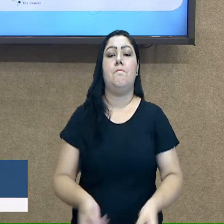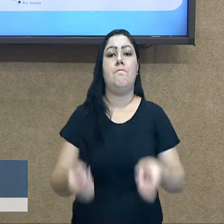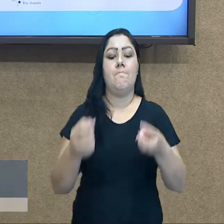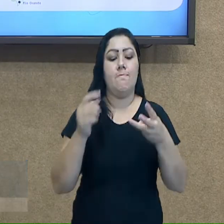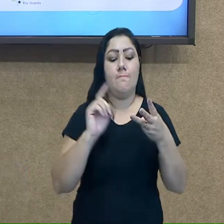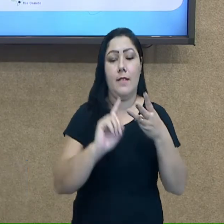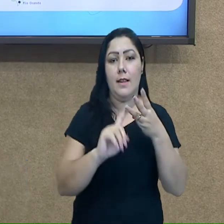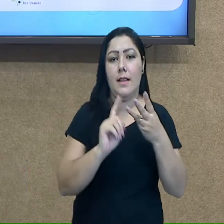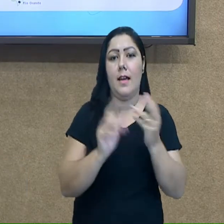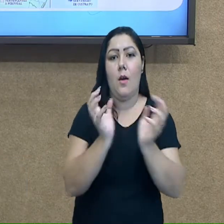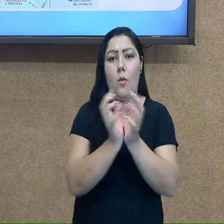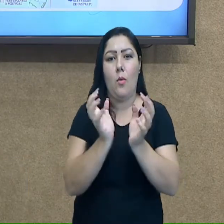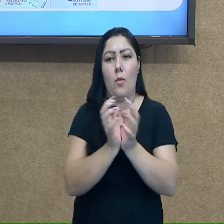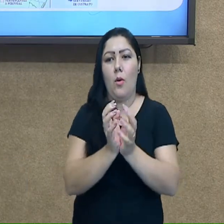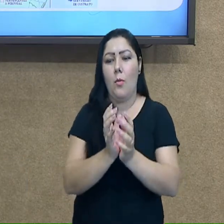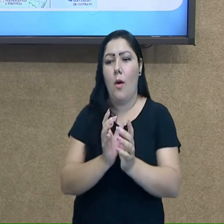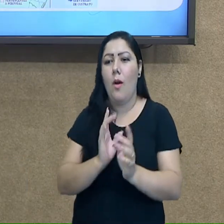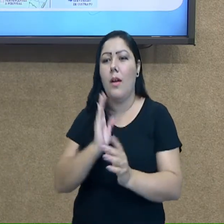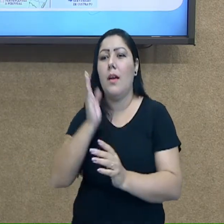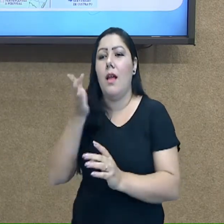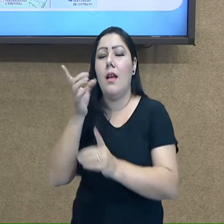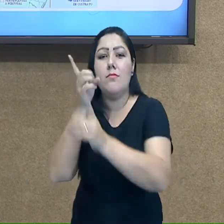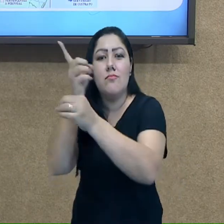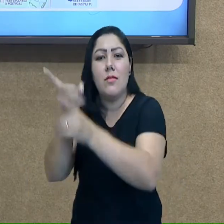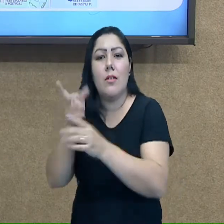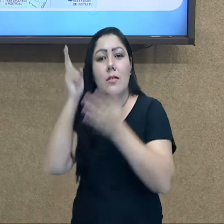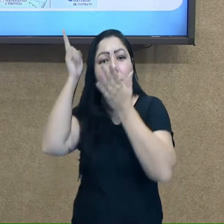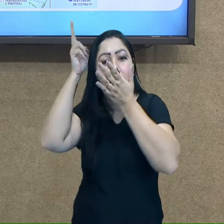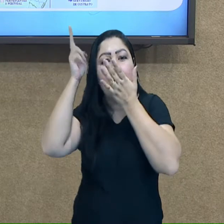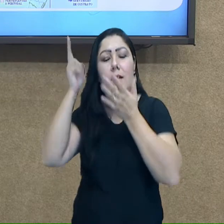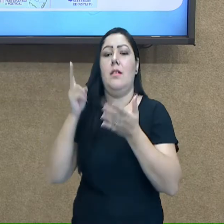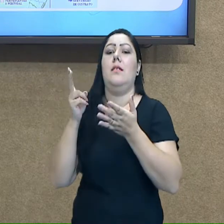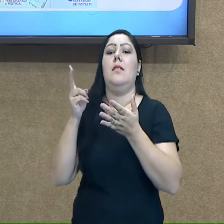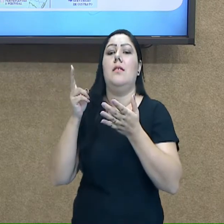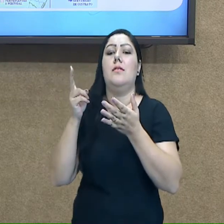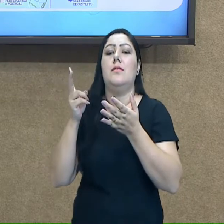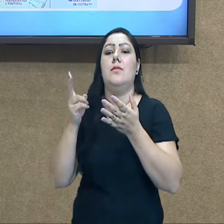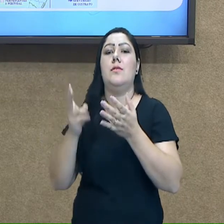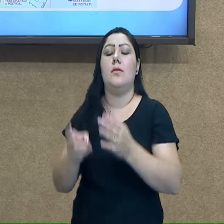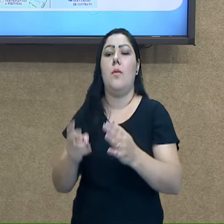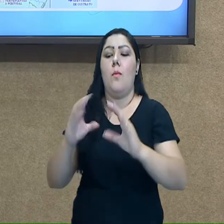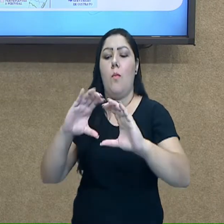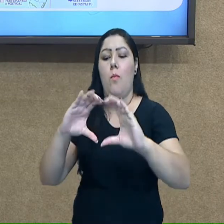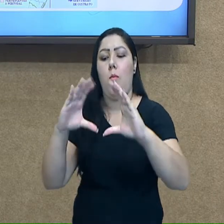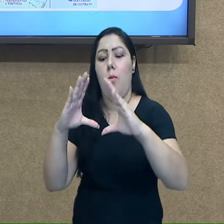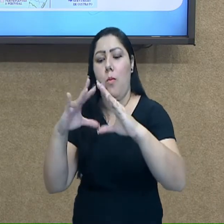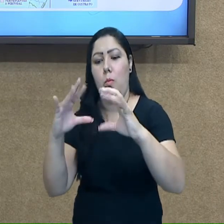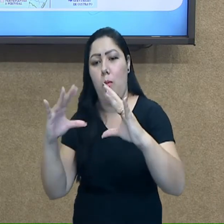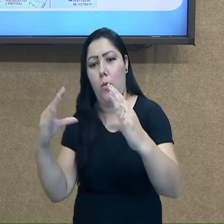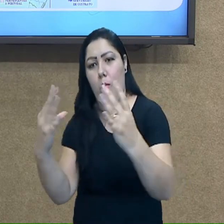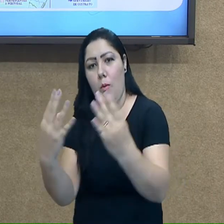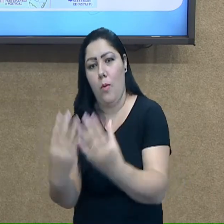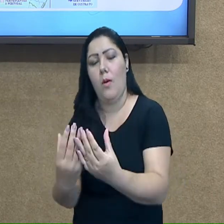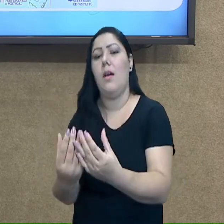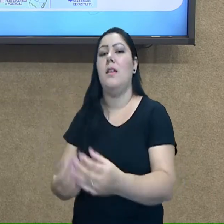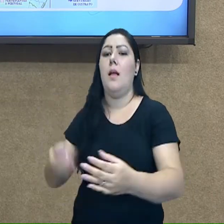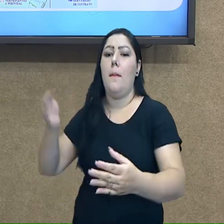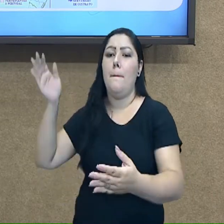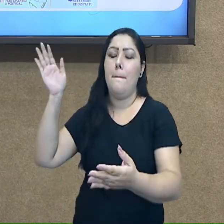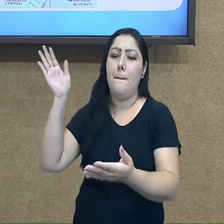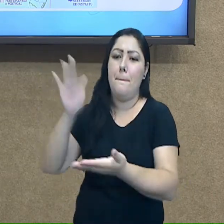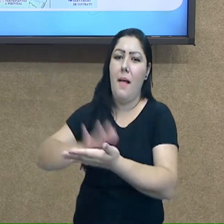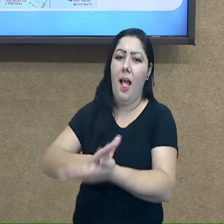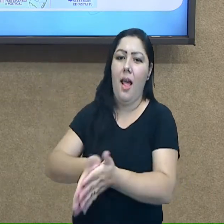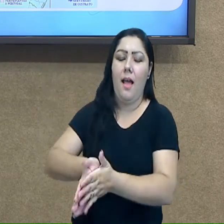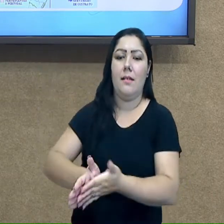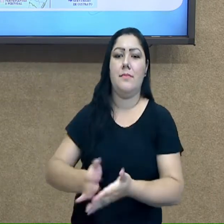quilombos. Como já vimos na aula anterior, nós vamos saber um pouco sobre os tratados e os limites.